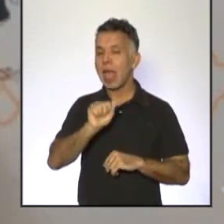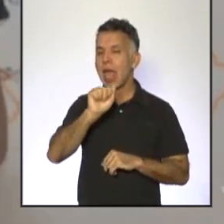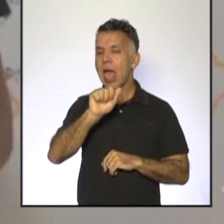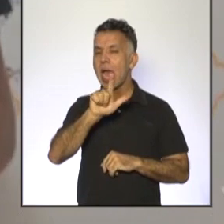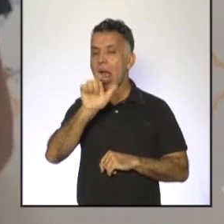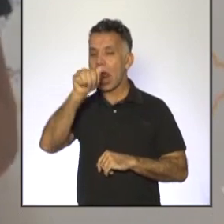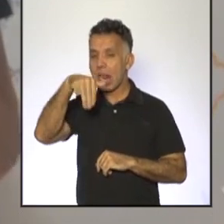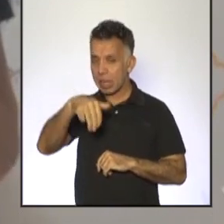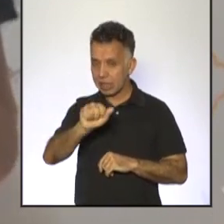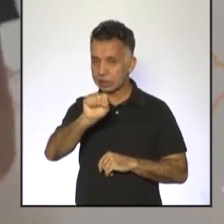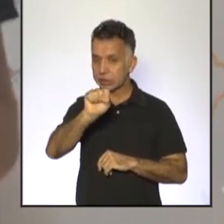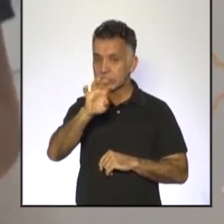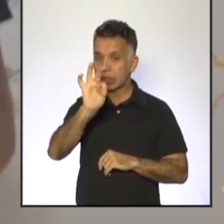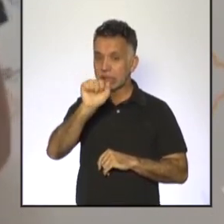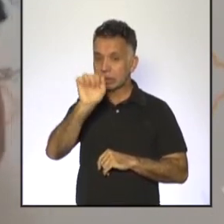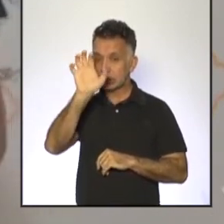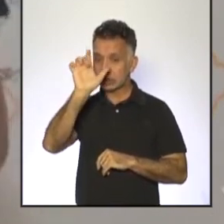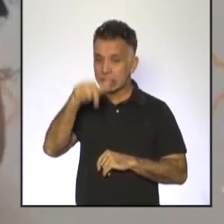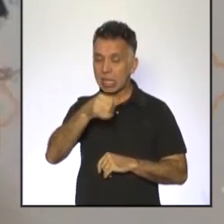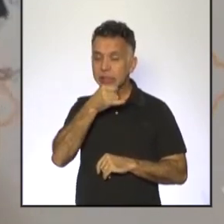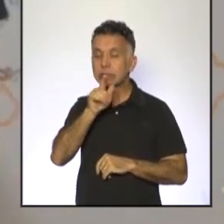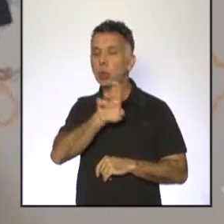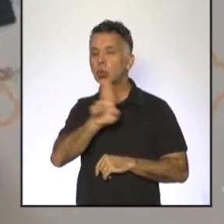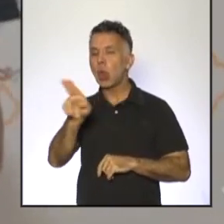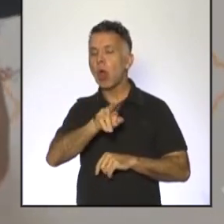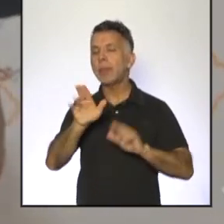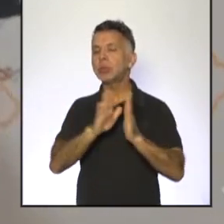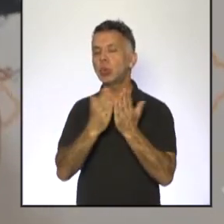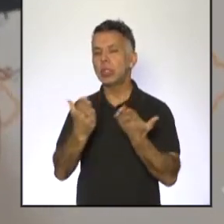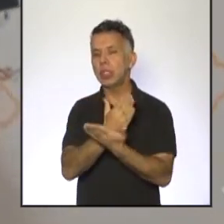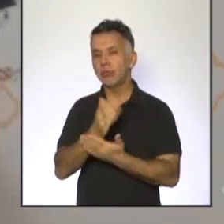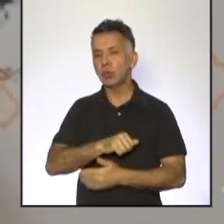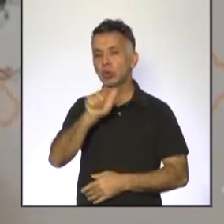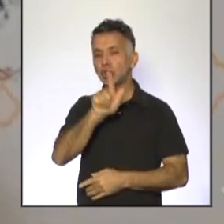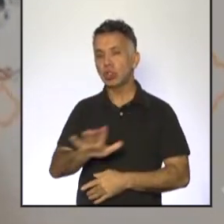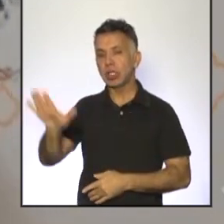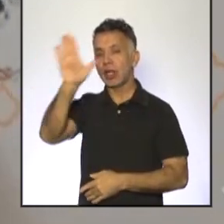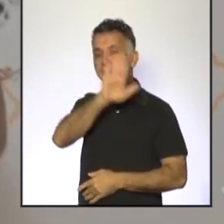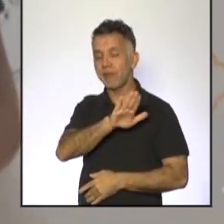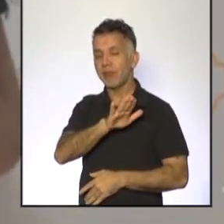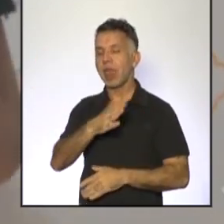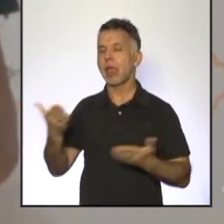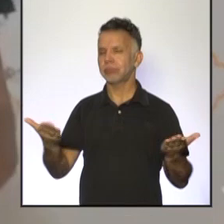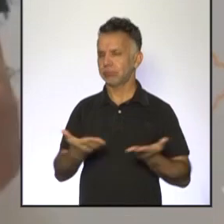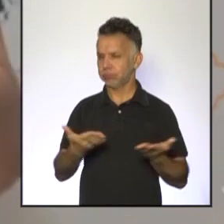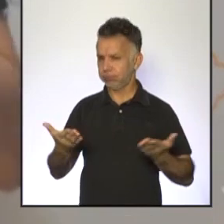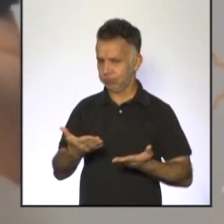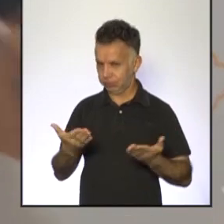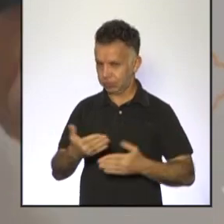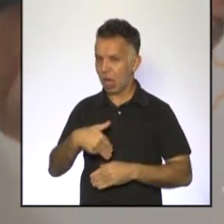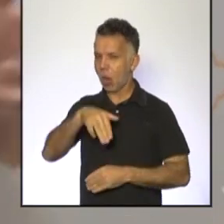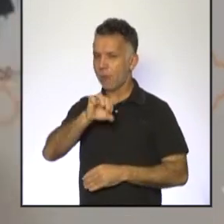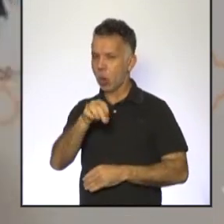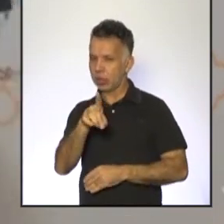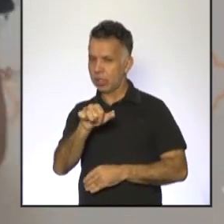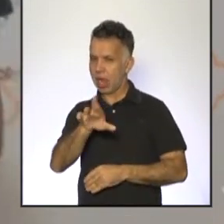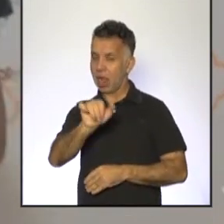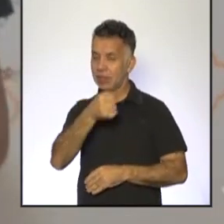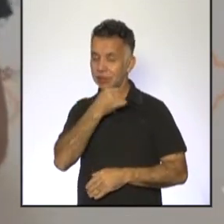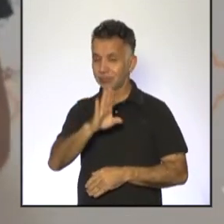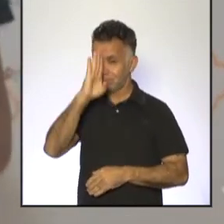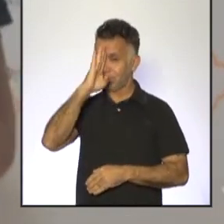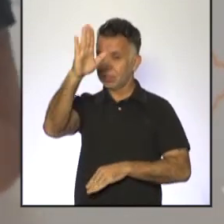Não deixem de procurar o livro chamado Geografia Física Moderna, do Alan e do Arthur Strahler, que é uma referência para a